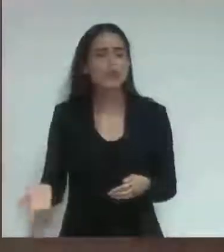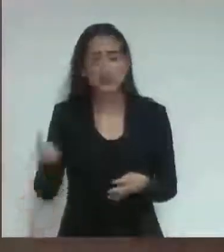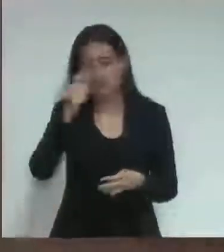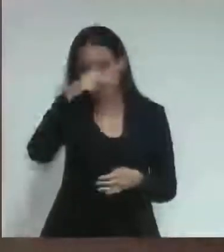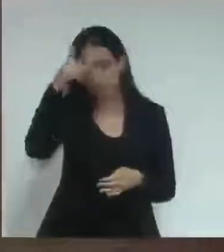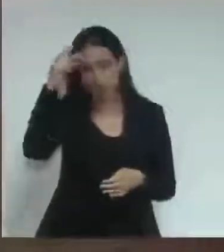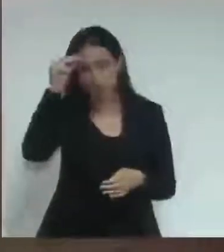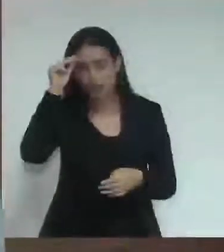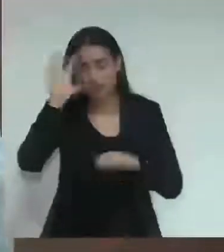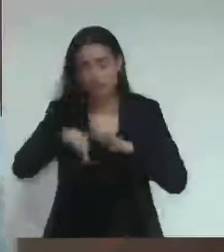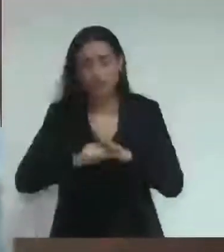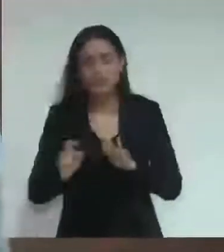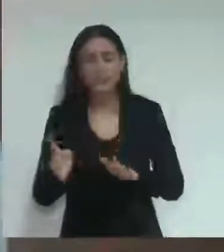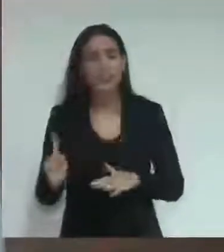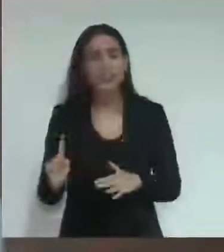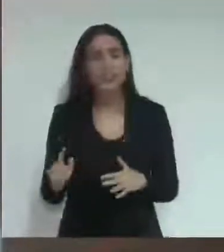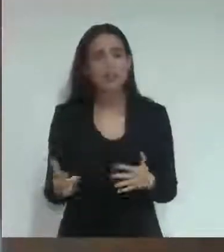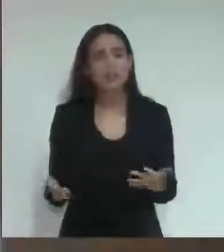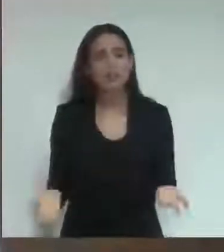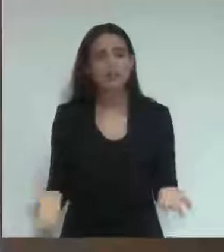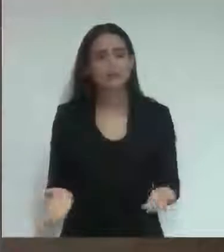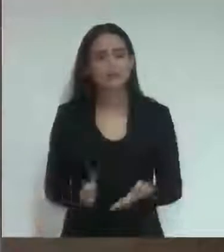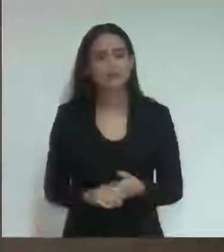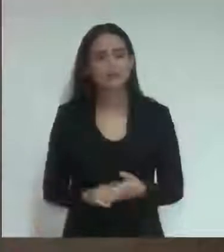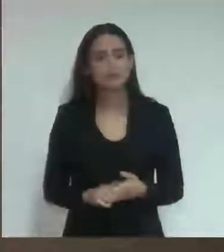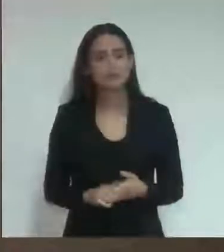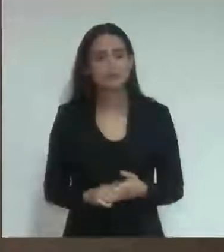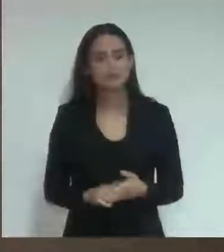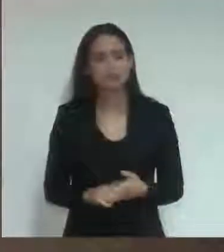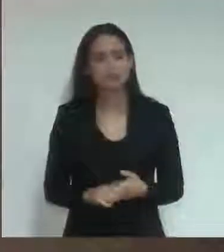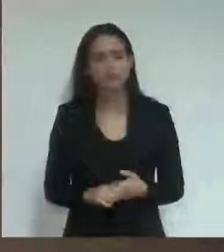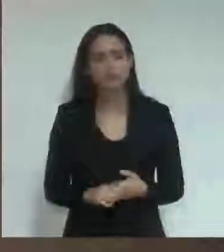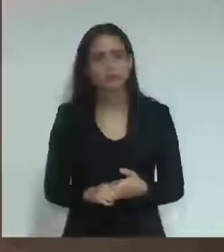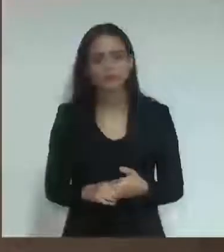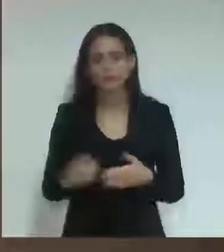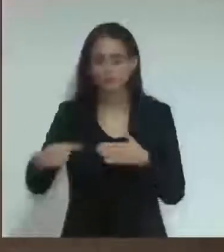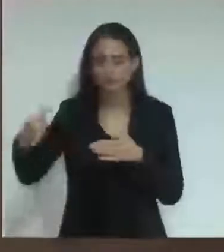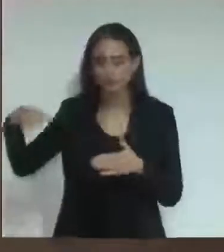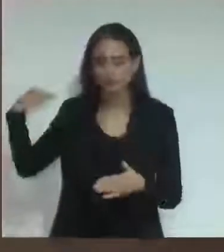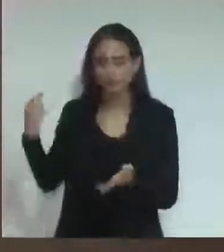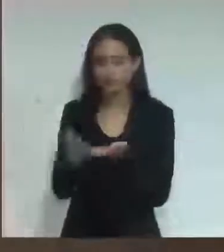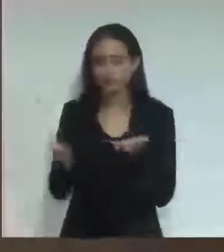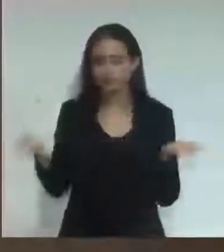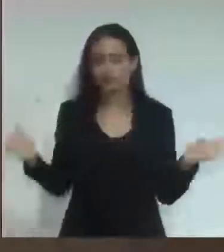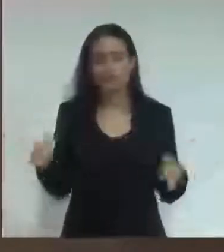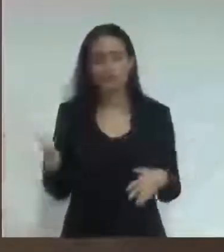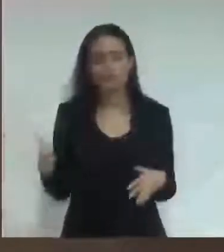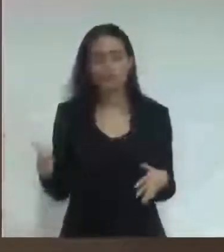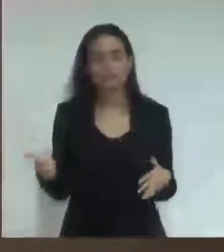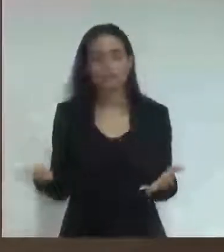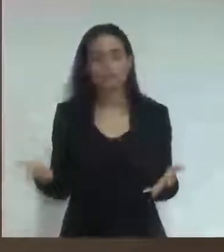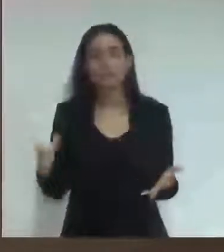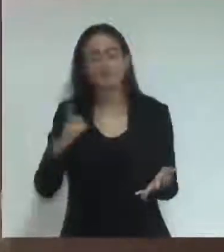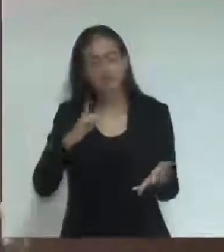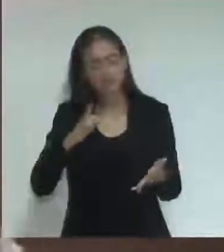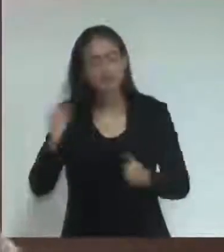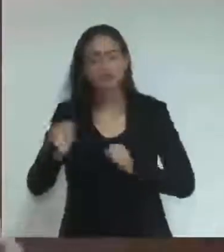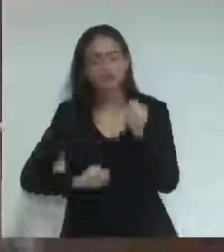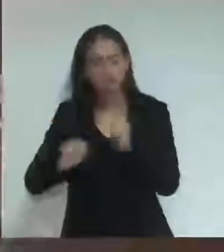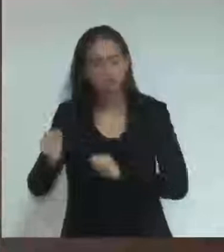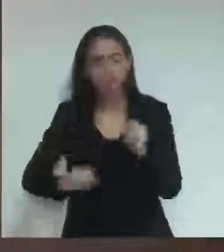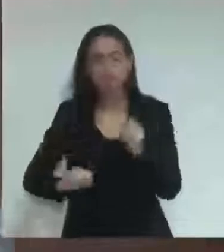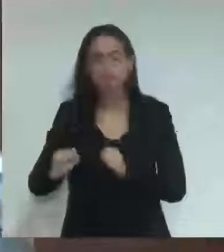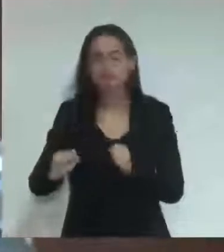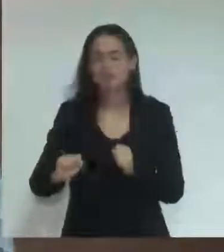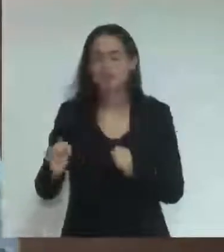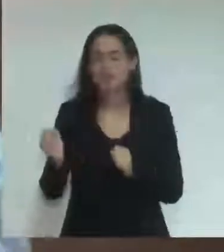ano só conseguimos vantagem. E daí, nos outros anos, onde não houve licitação nenhuma, houve também uma empresa, um pessoal que foi lá e fez a distribuição,